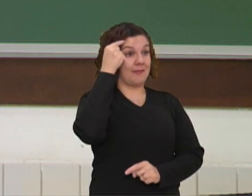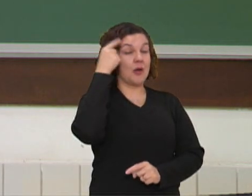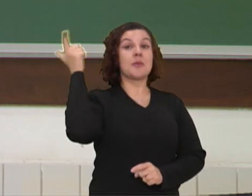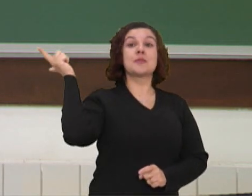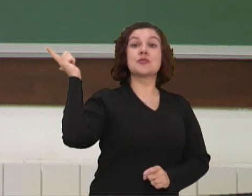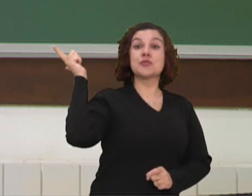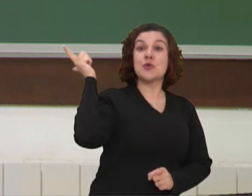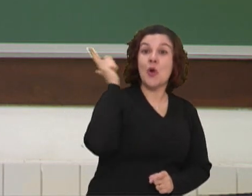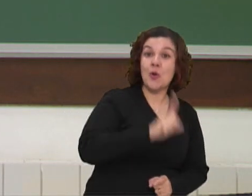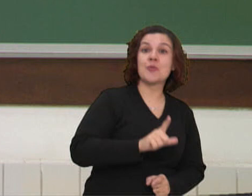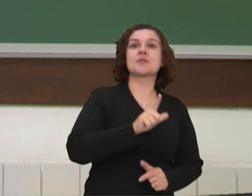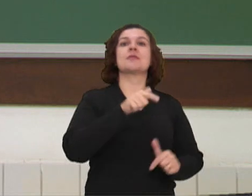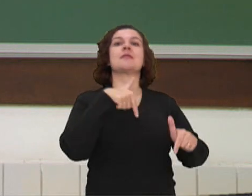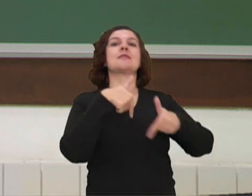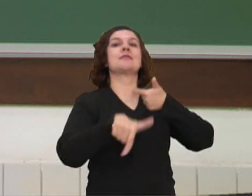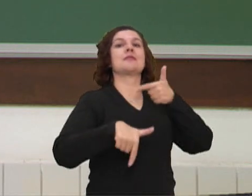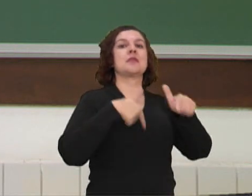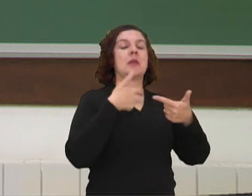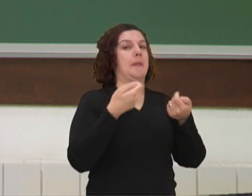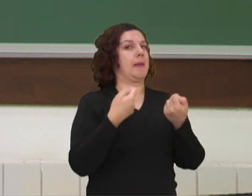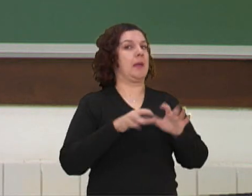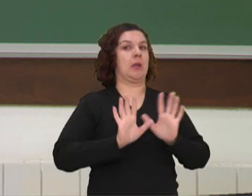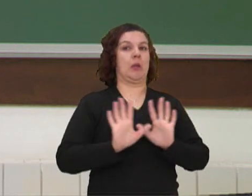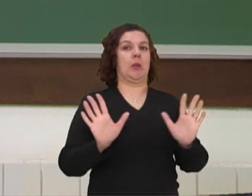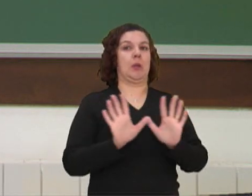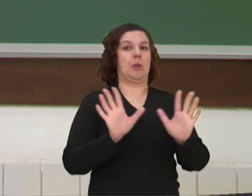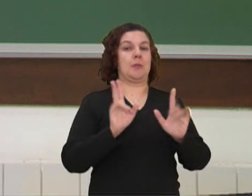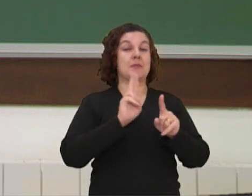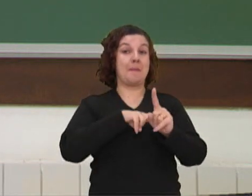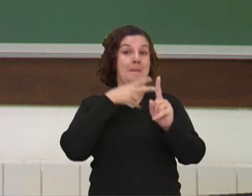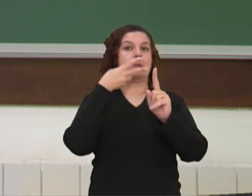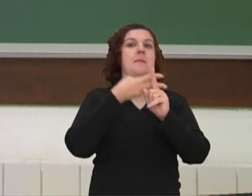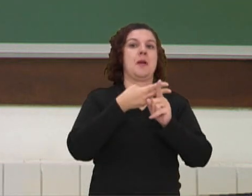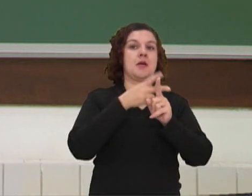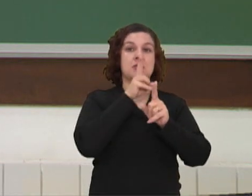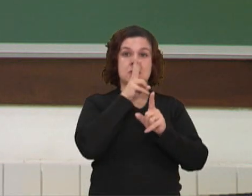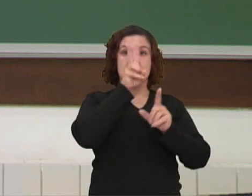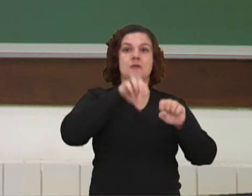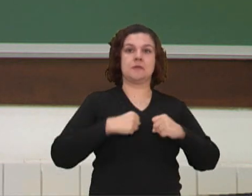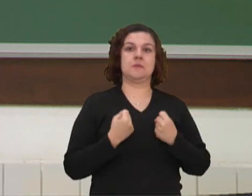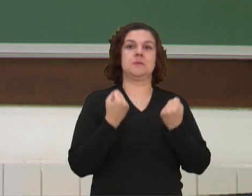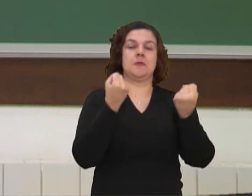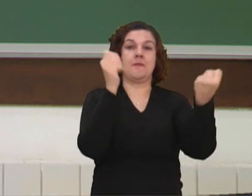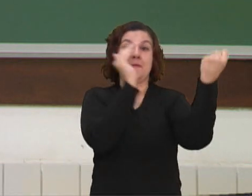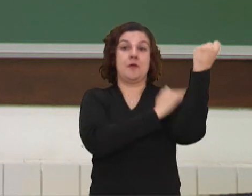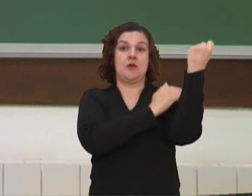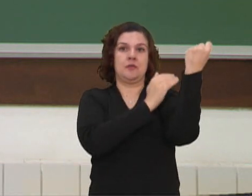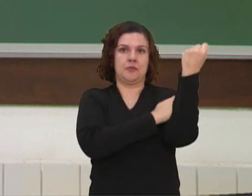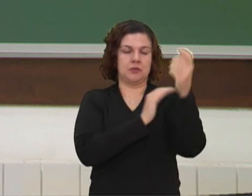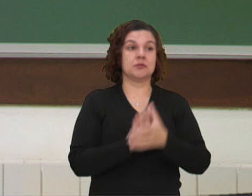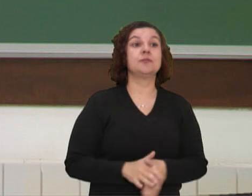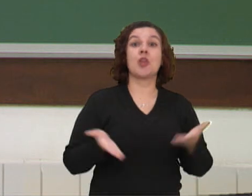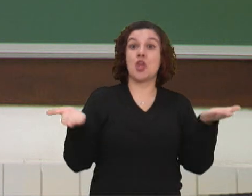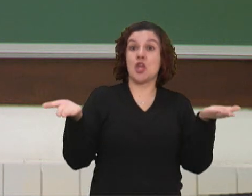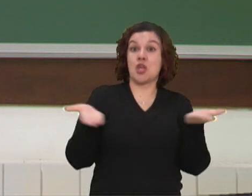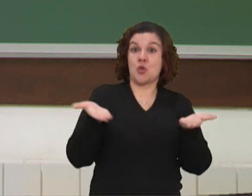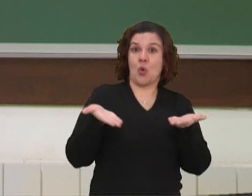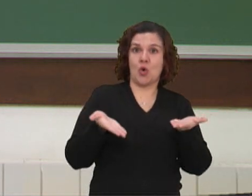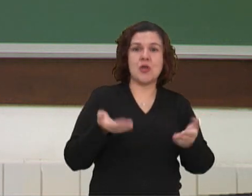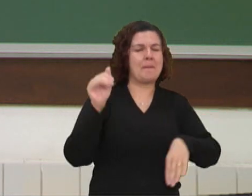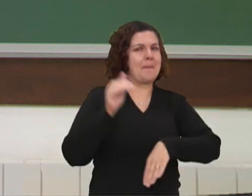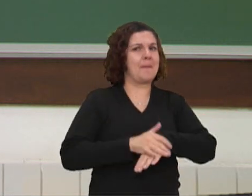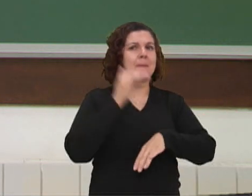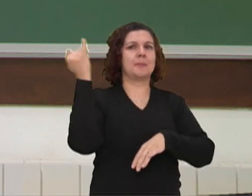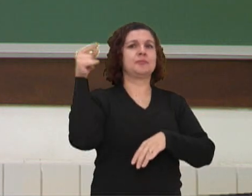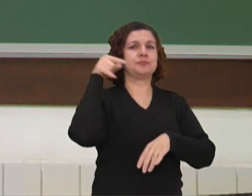determinada atividade sem a necessidade de empregar a força física. E hoje, muito mais do que antes, a gente